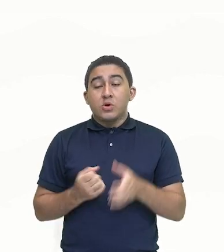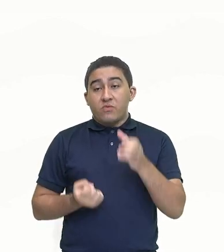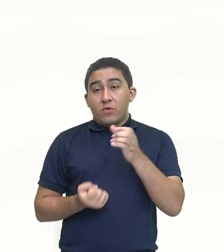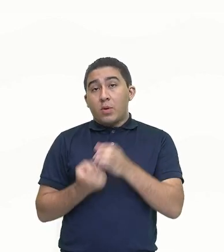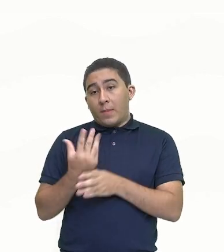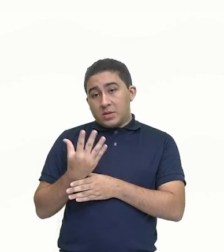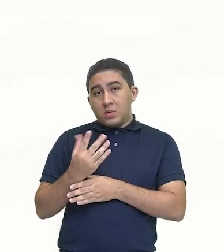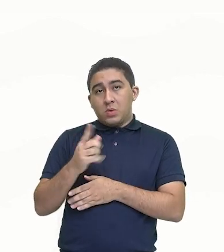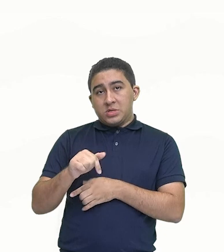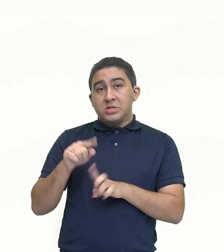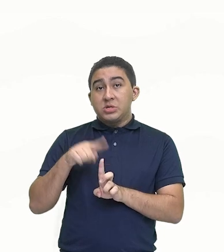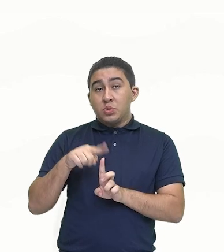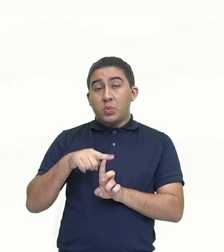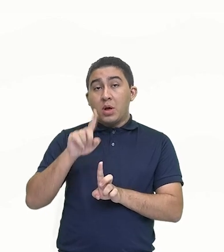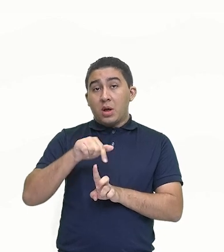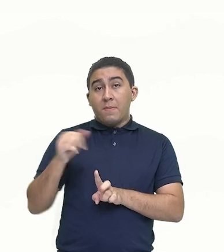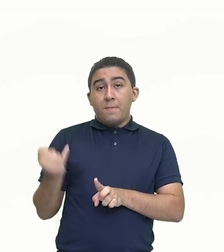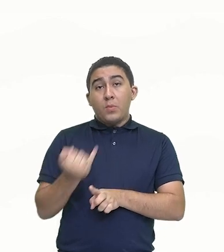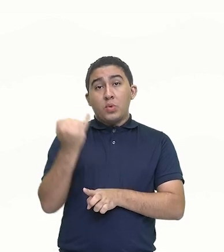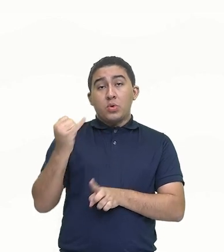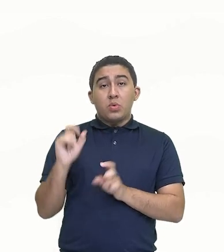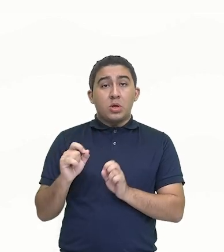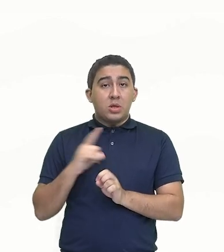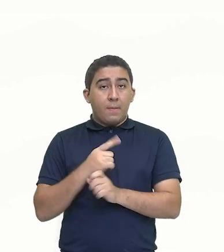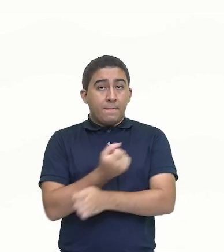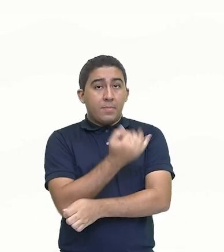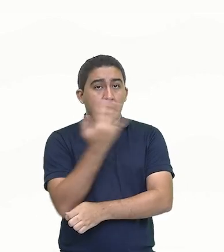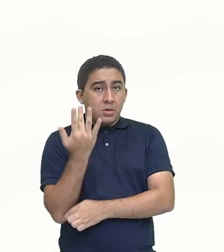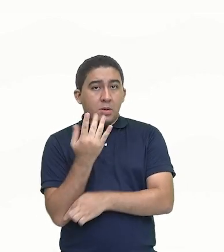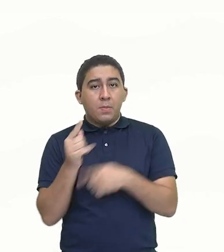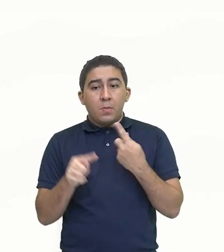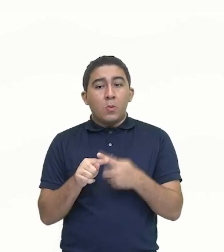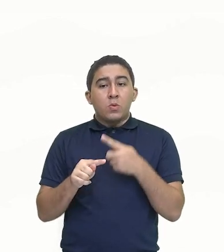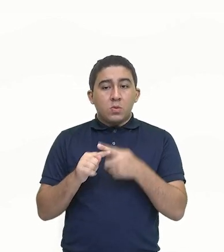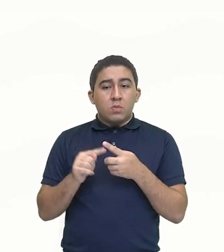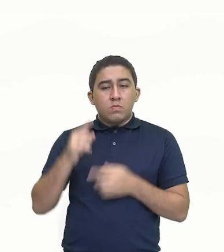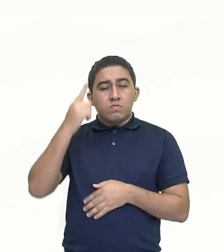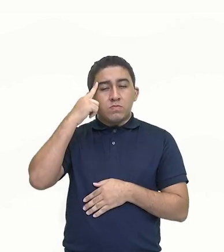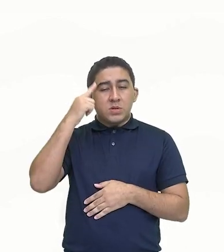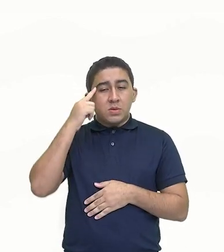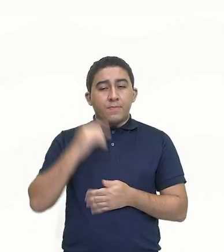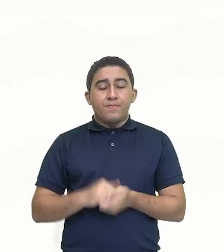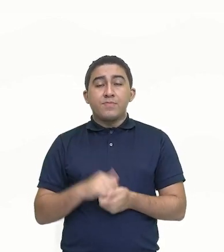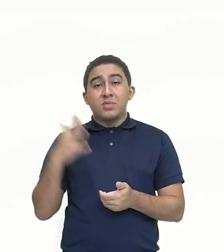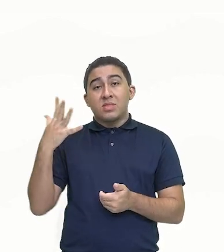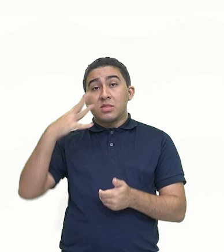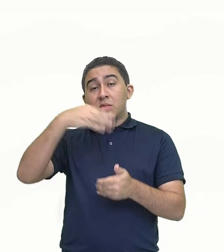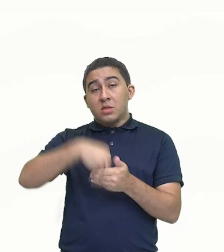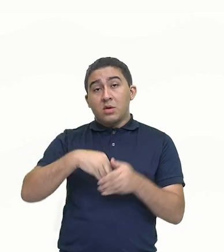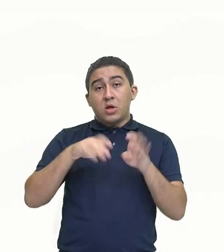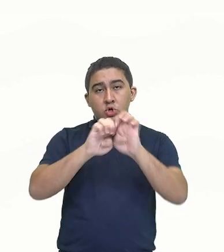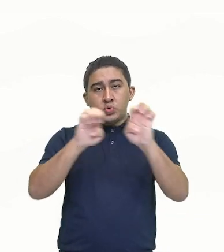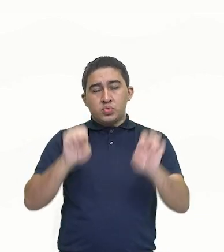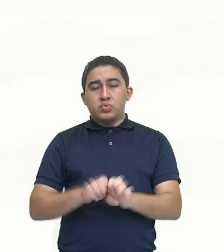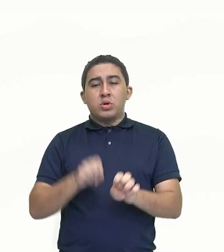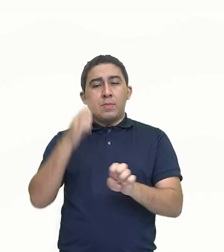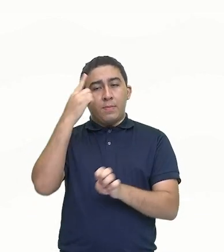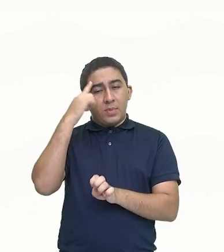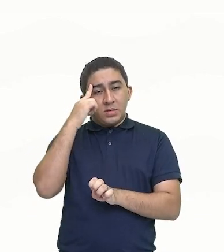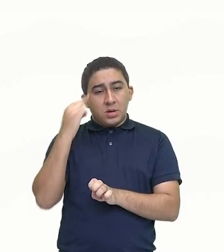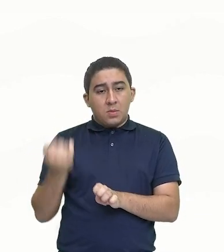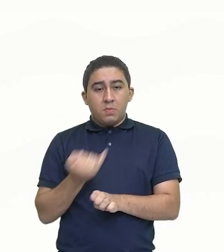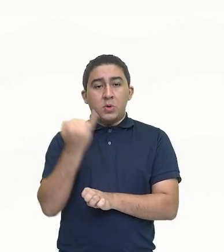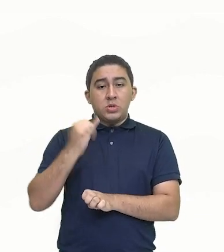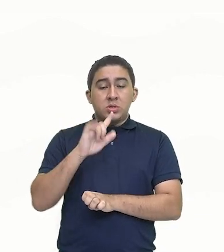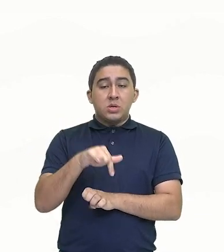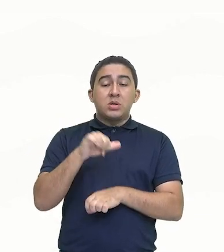formação, né, é importantíssimo para as plantas, porque imagine aí dentro da cadeia, vamos imaginar essa importância